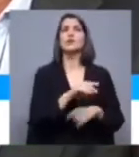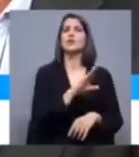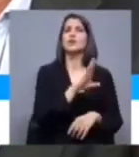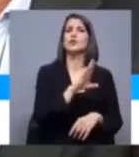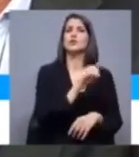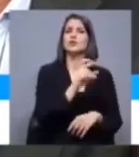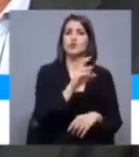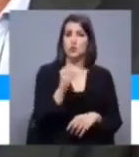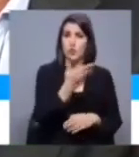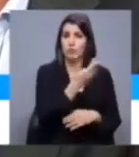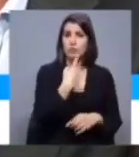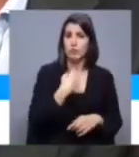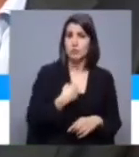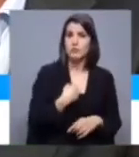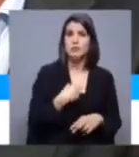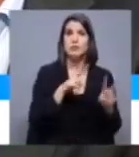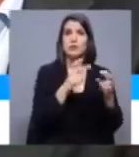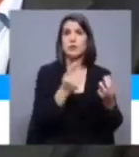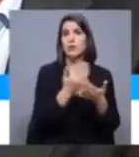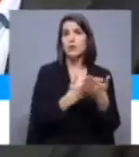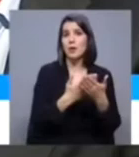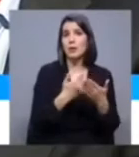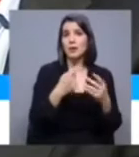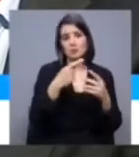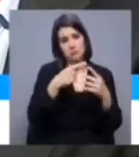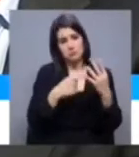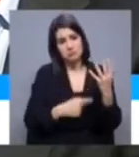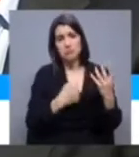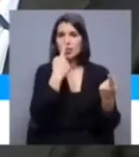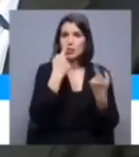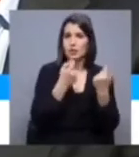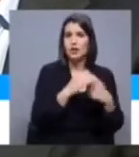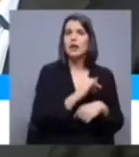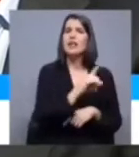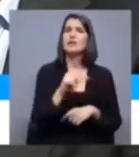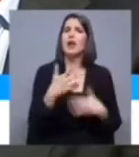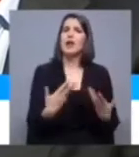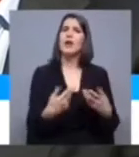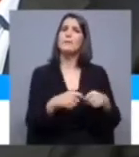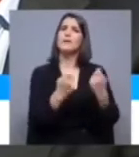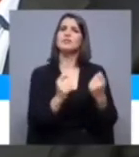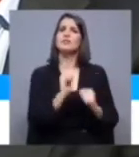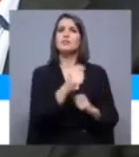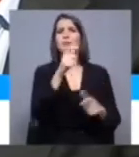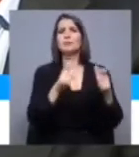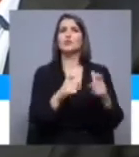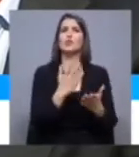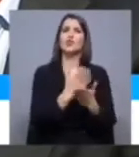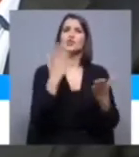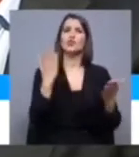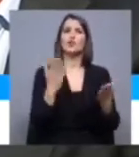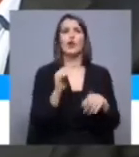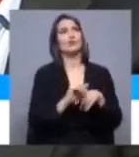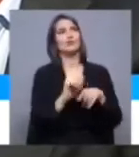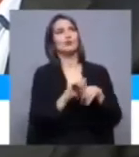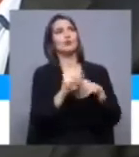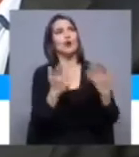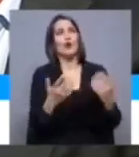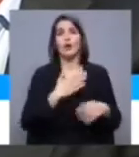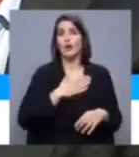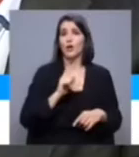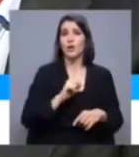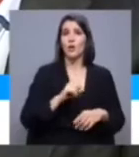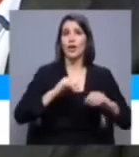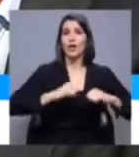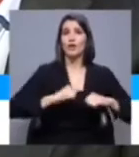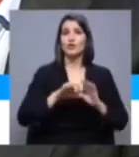Figueiredo, até foi dito por aqui, a matéria económica, penso que temos pontos em comuns. A Iniciativa Liberal hoje é o partido dos privilegiados, basicamente, e por isso é que não quer acordos com o